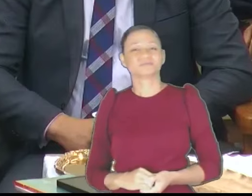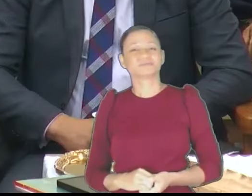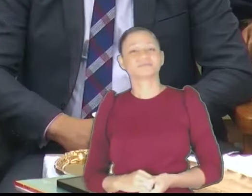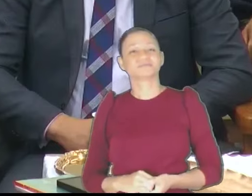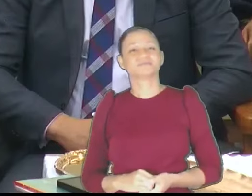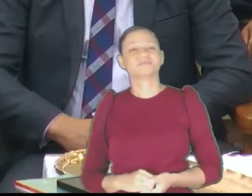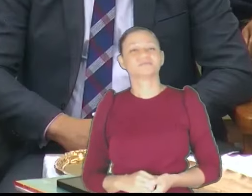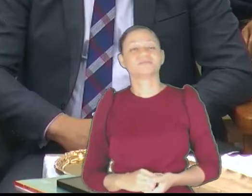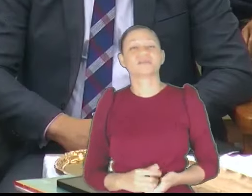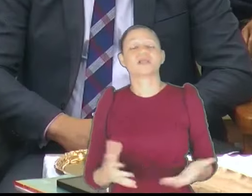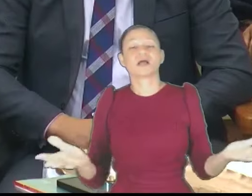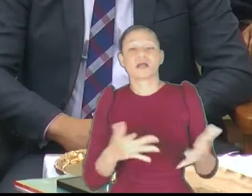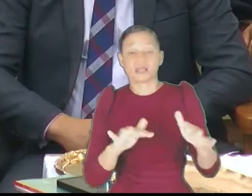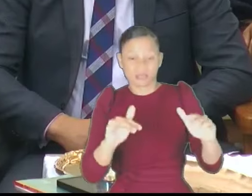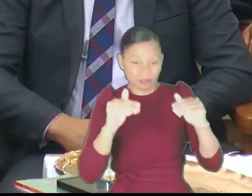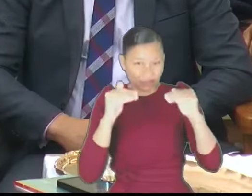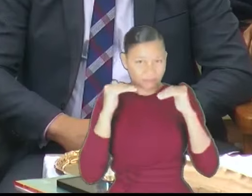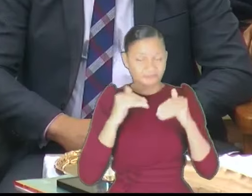Agora, escute.